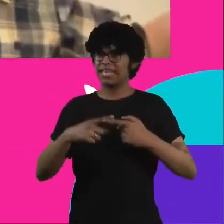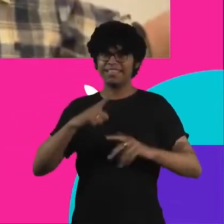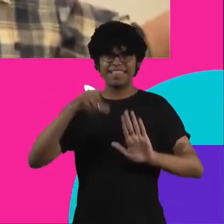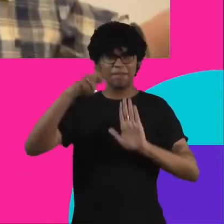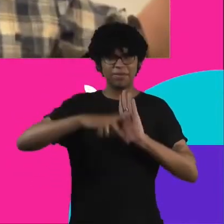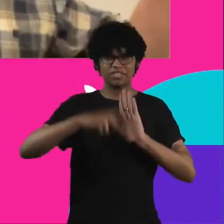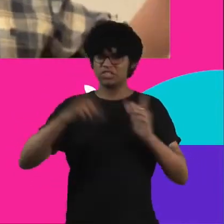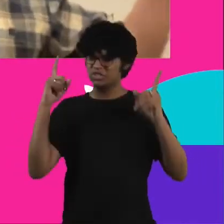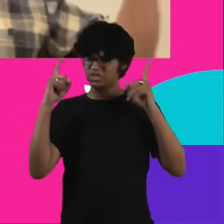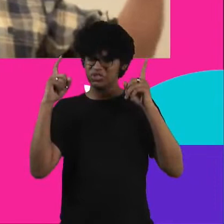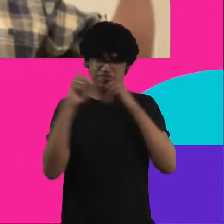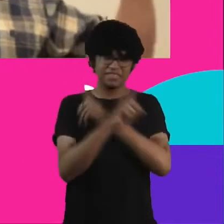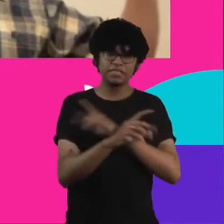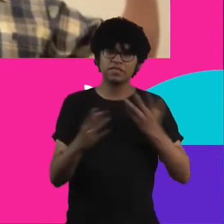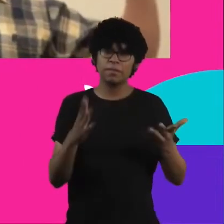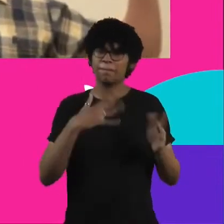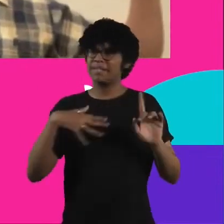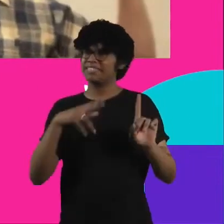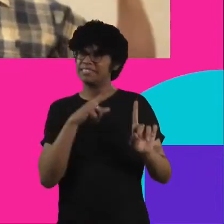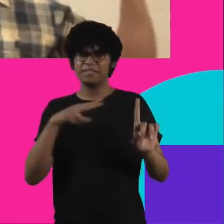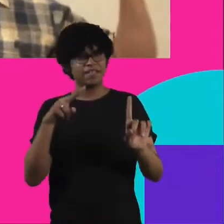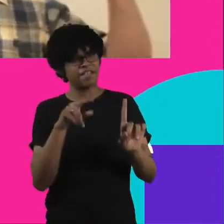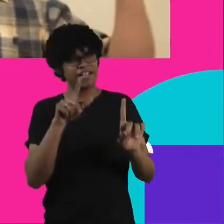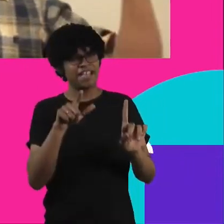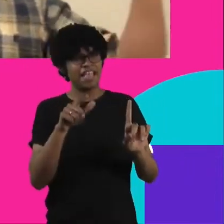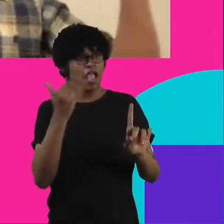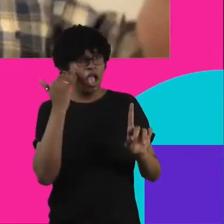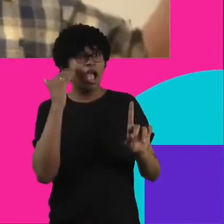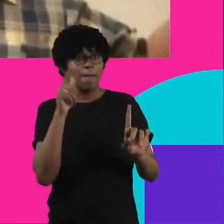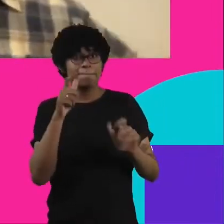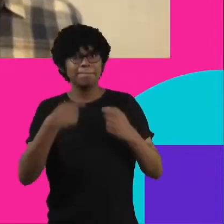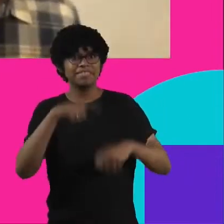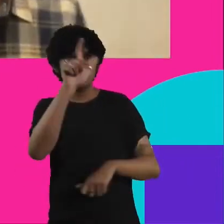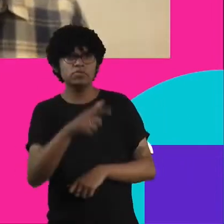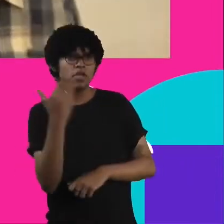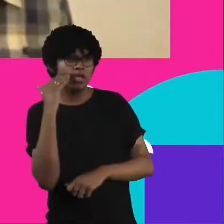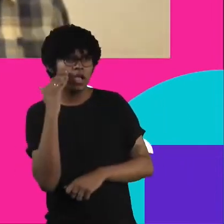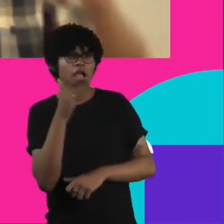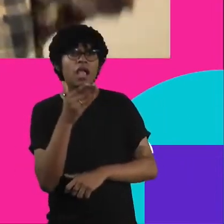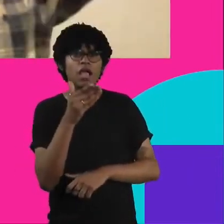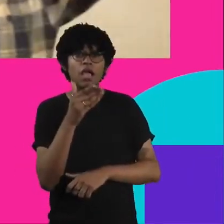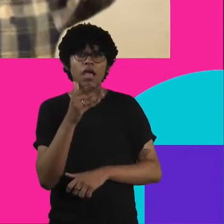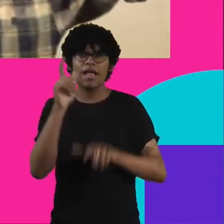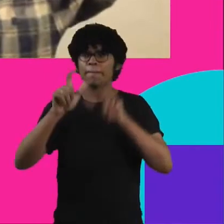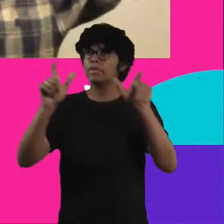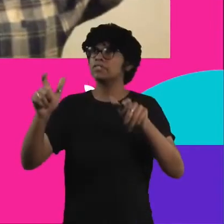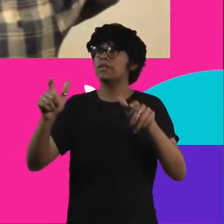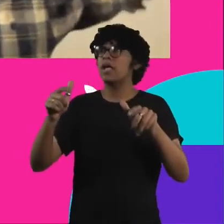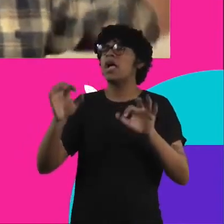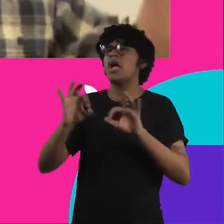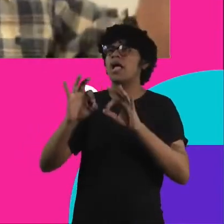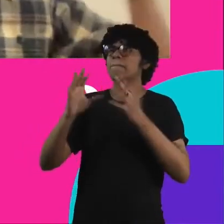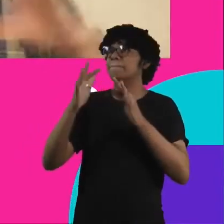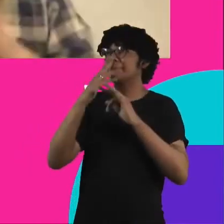tantos projetos diferentes, tantas iniciativas diferentes, precisamos, de alguma forma, para entendermos o que cada um está fazendo